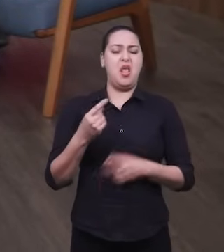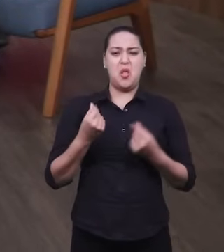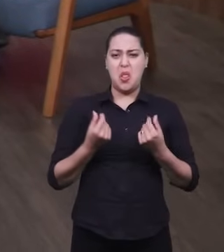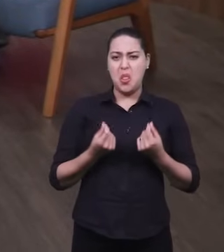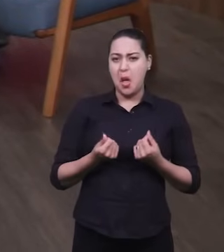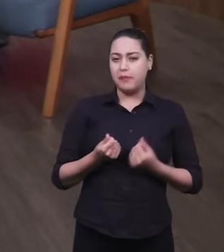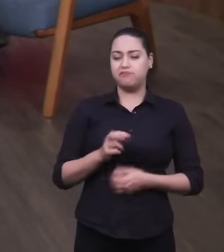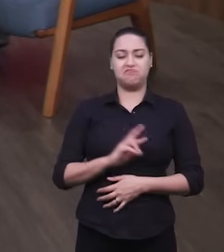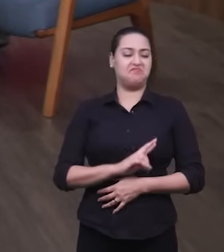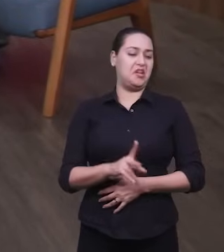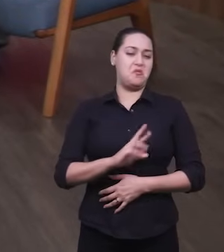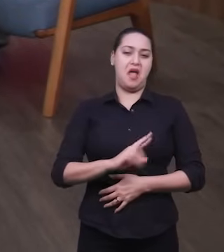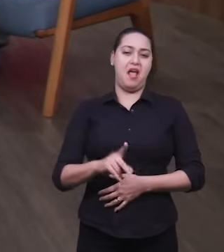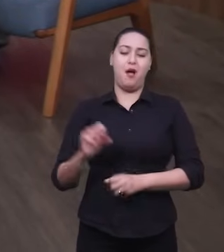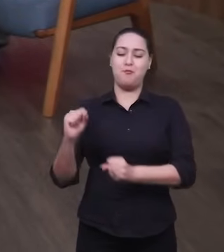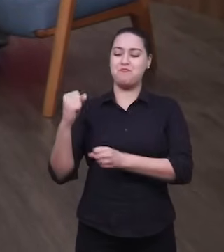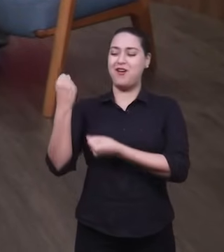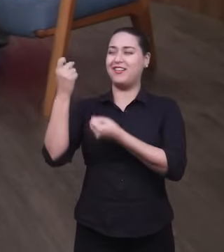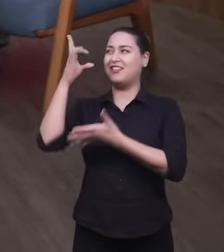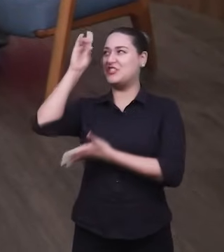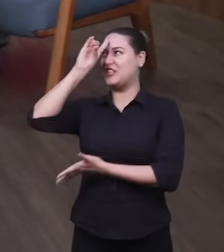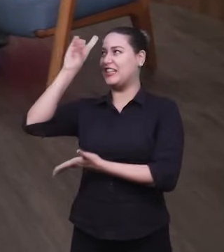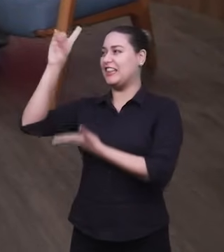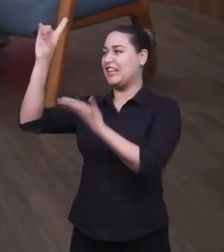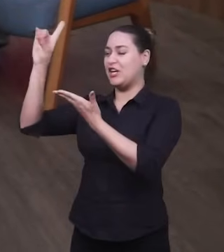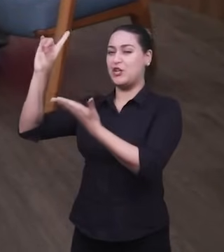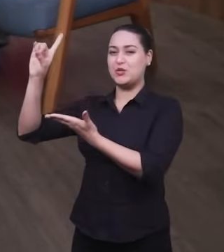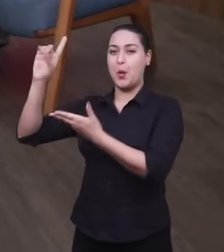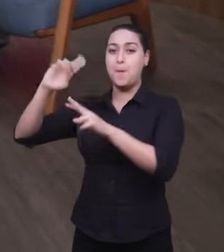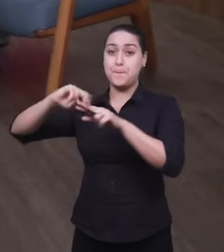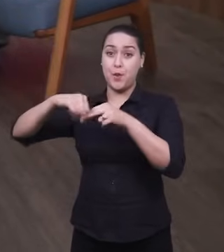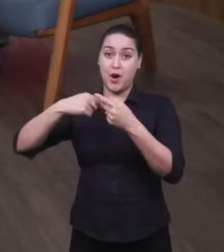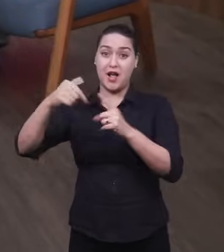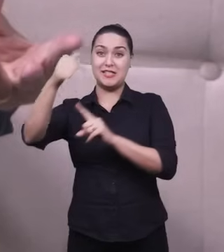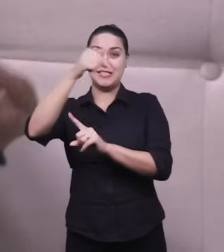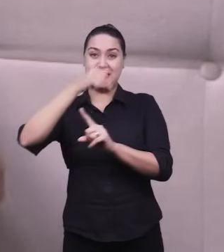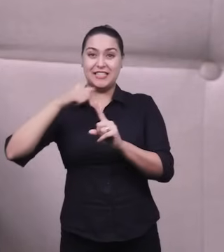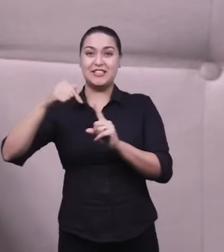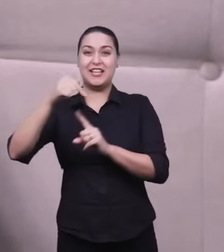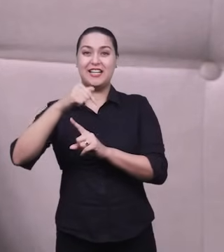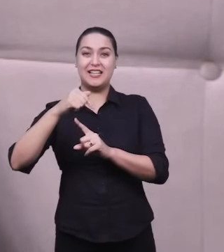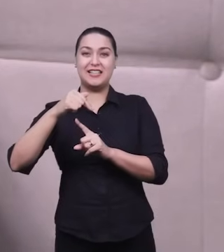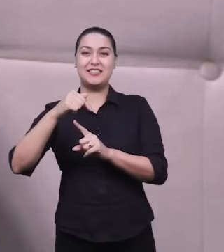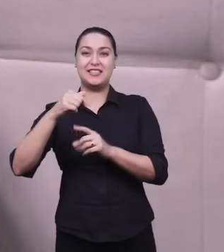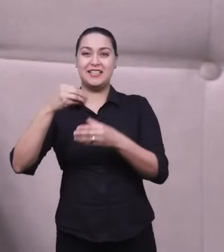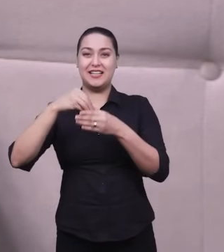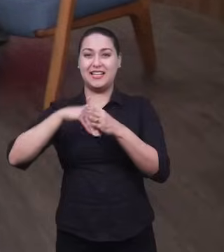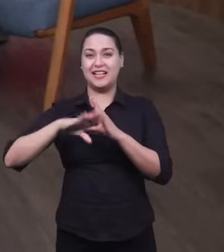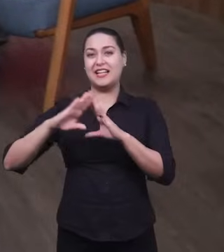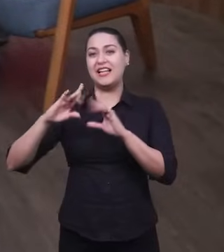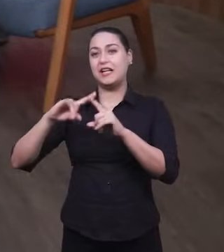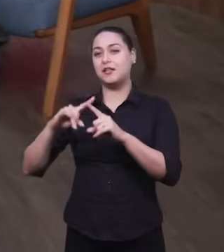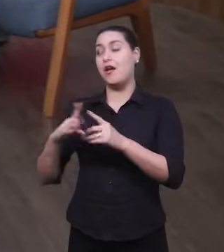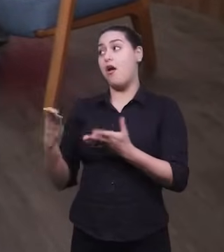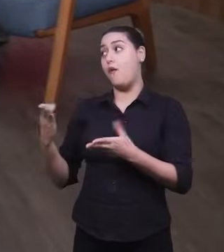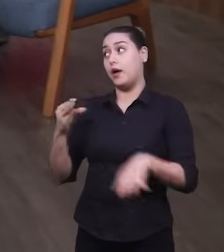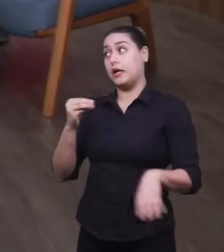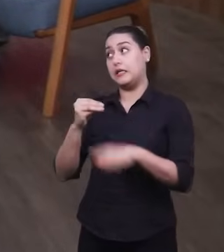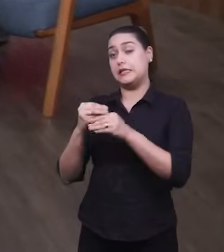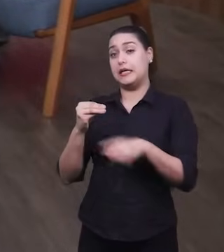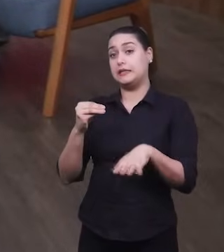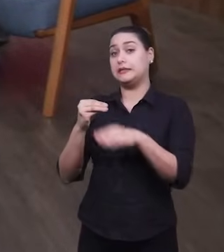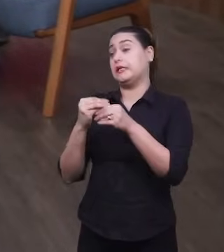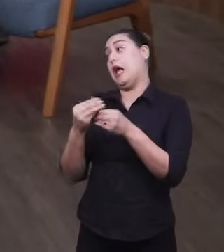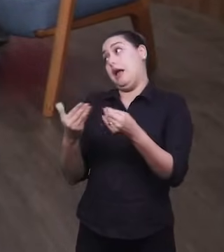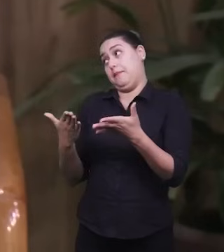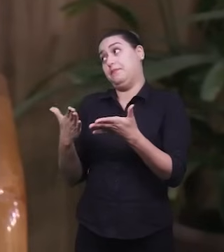poder econômico, é o poder de Deus, Glória a Deus. através da santidade que está na vida Amém. da igreja. Eu até acrescentaria mais uma coisa, Daniel.